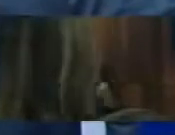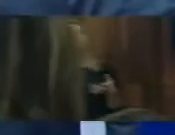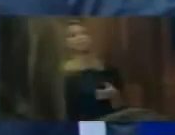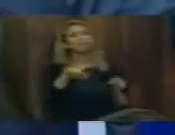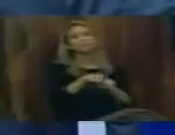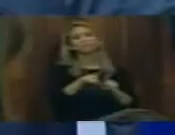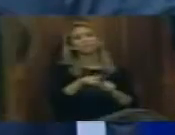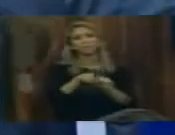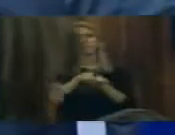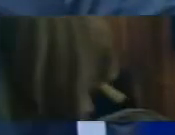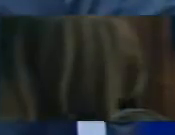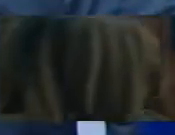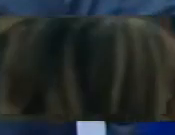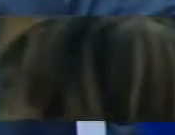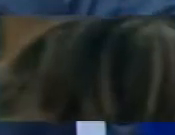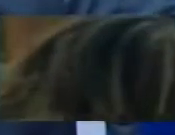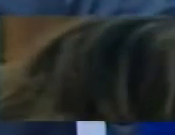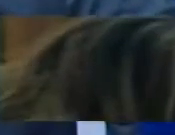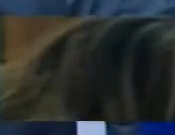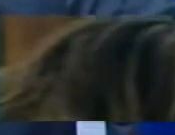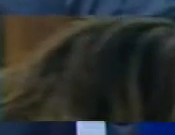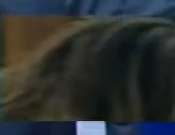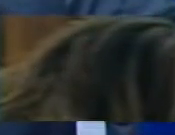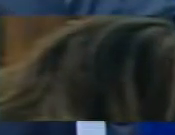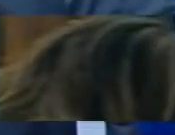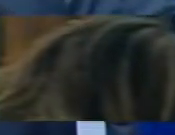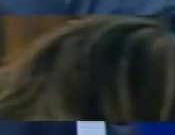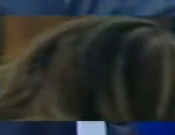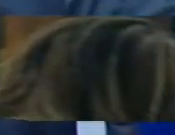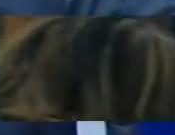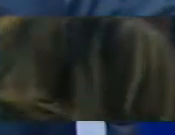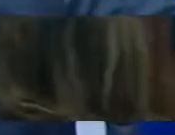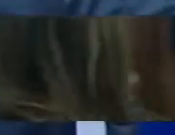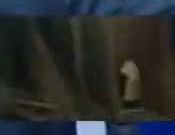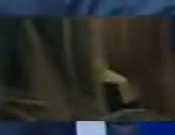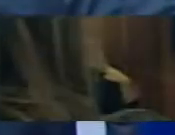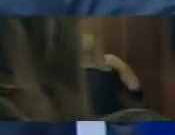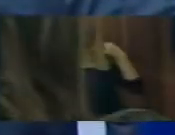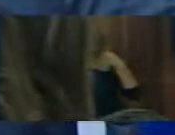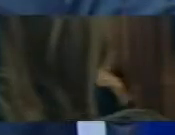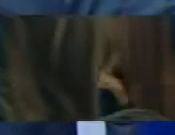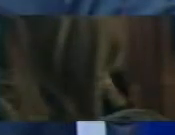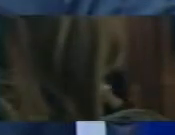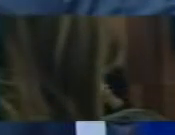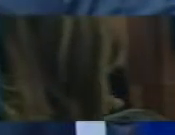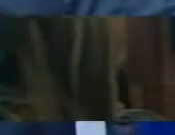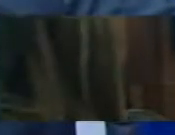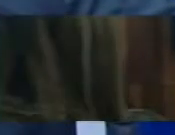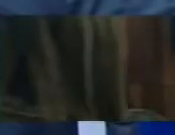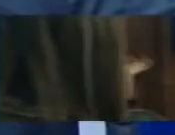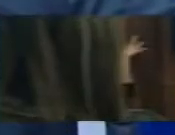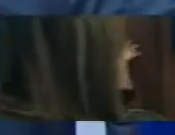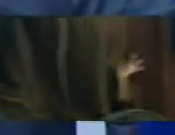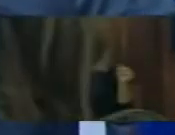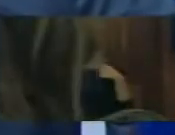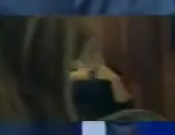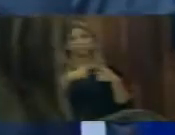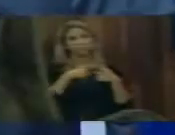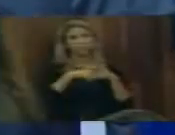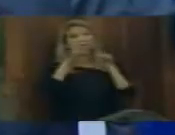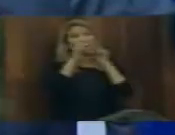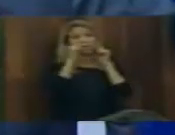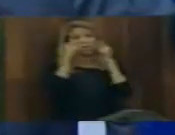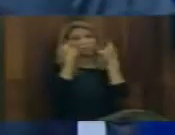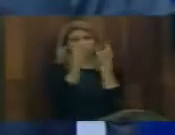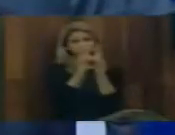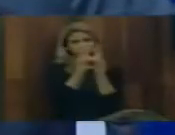lamentavelmente, estou aqui hoje com repúdio, não contente, por ter essa categoria